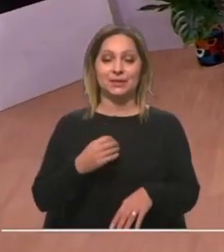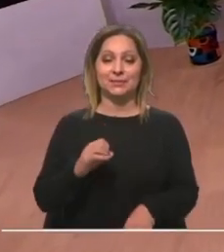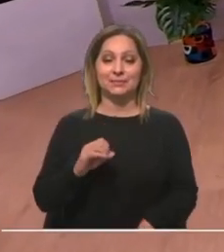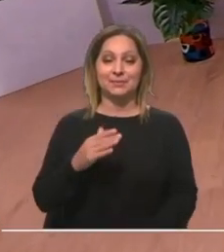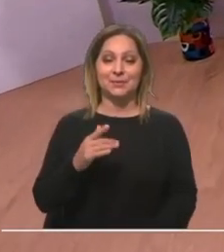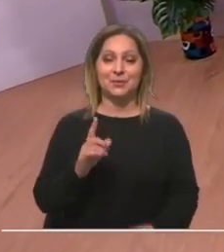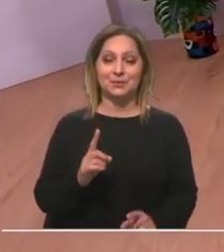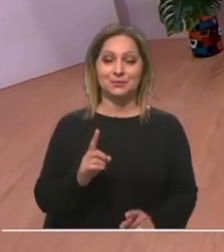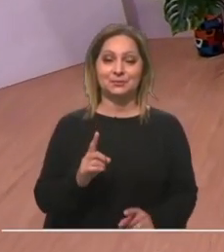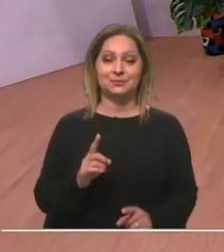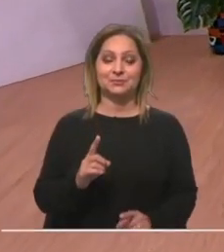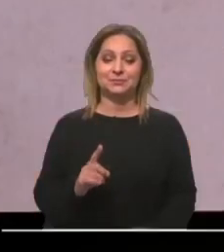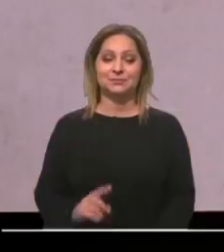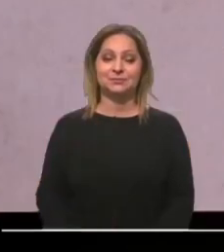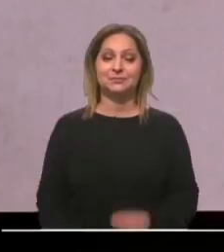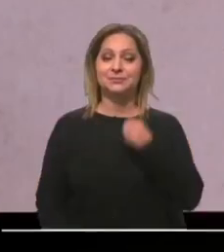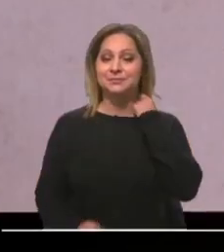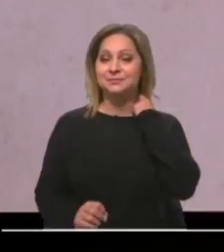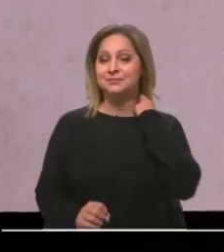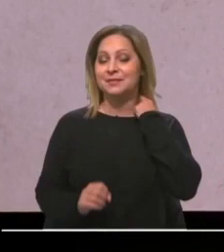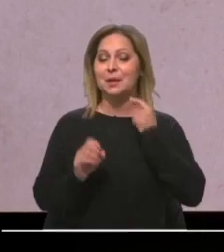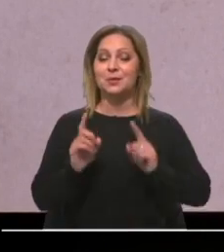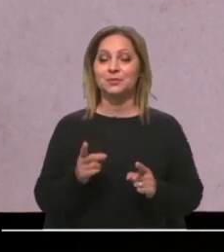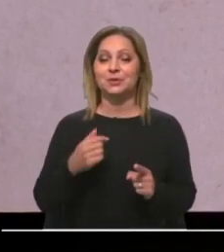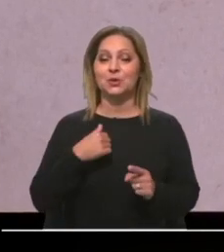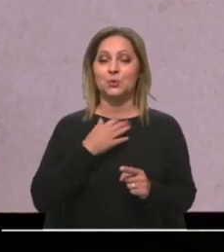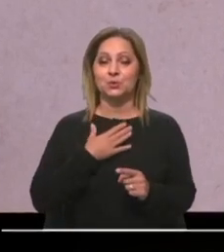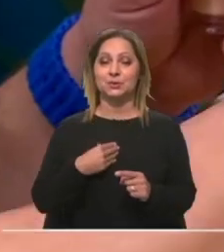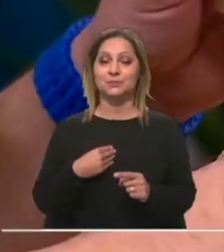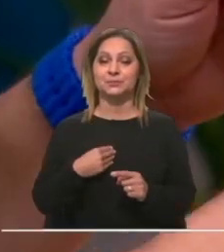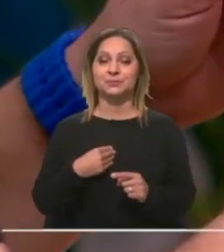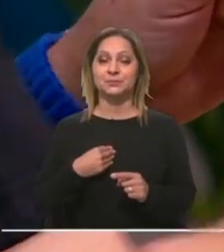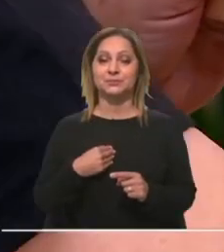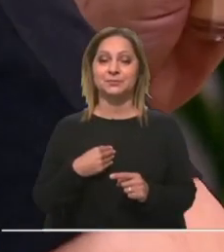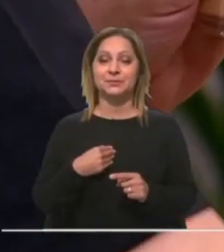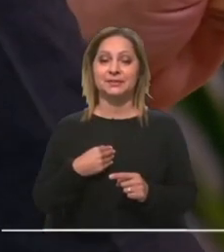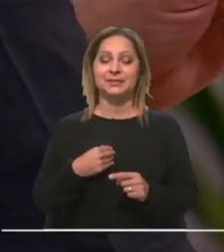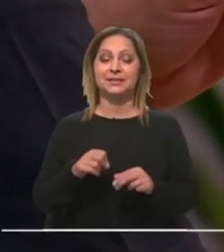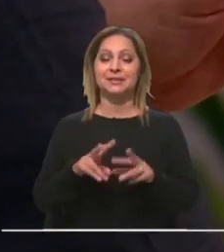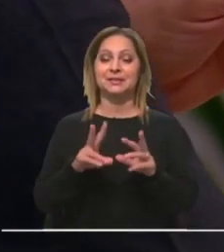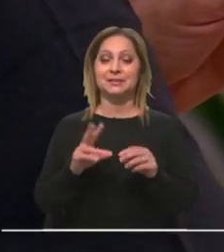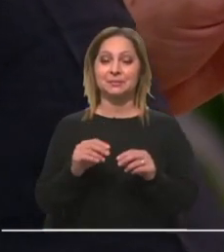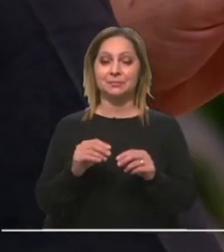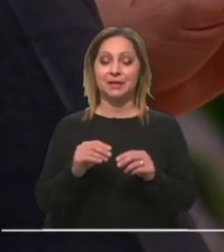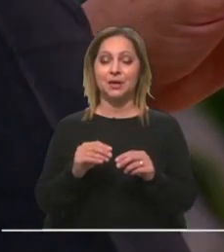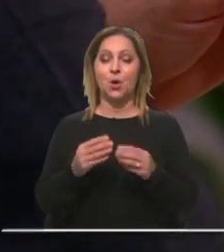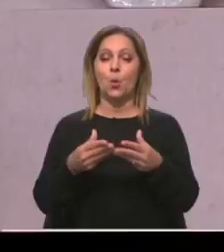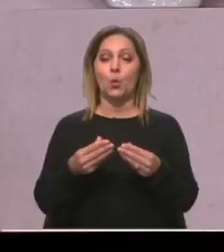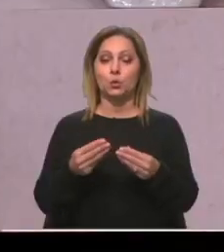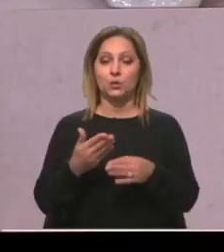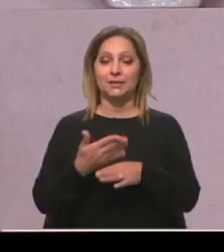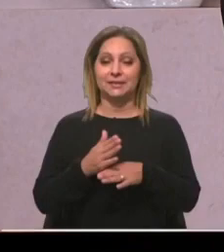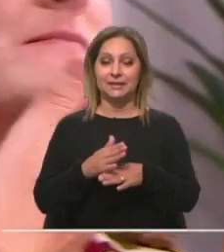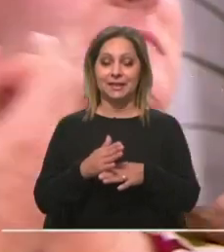começar, calma, eu primeiro, para começar, gostava de ter limpado esta pele para tirar as gorduras e